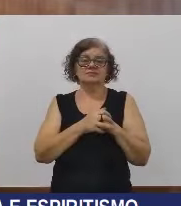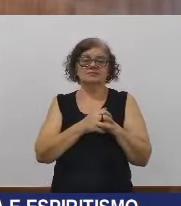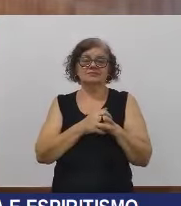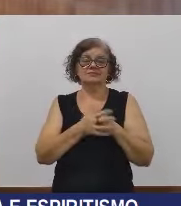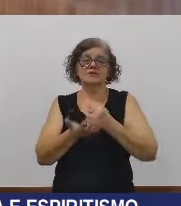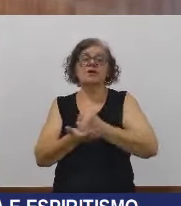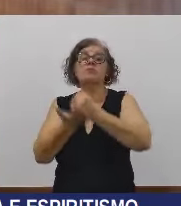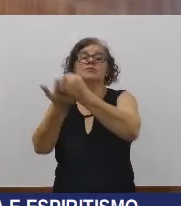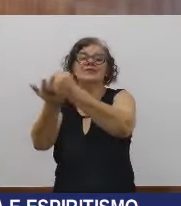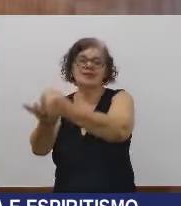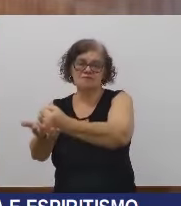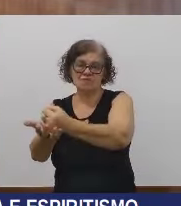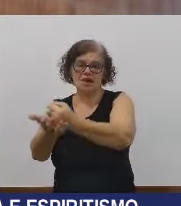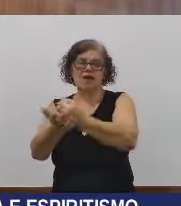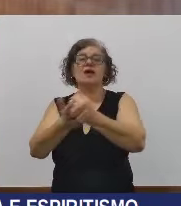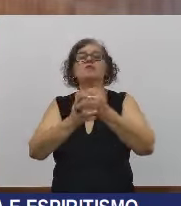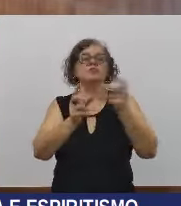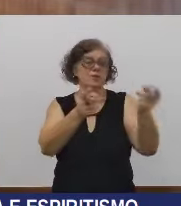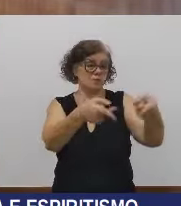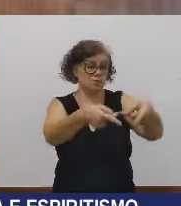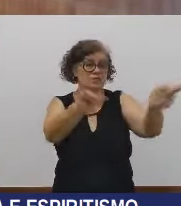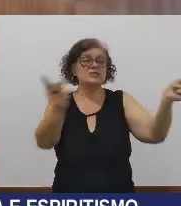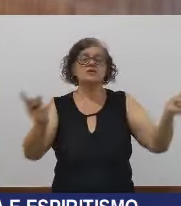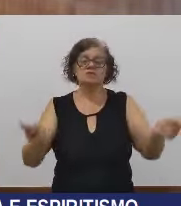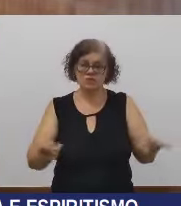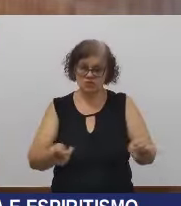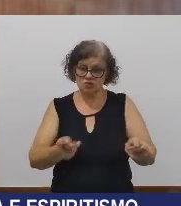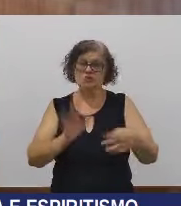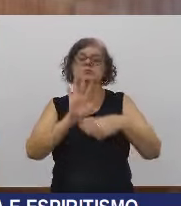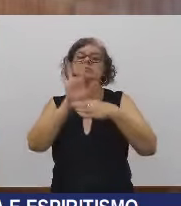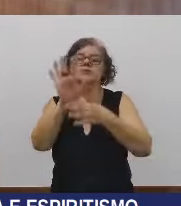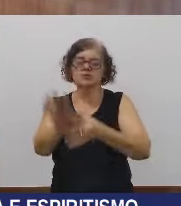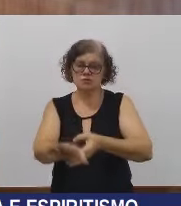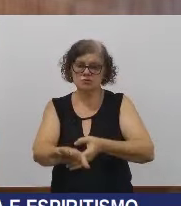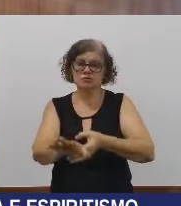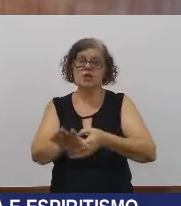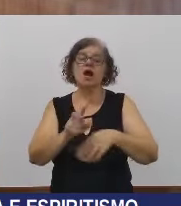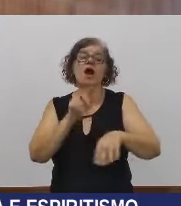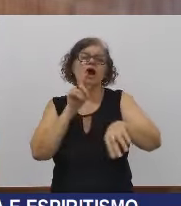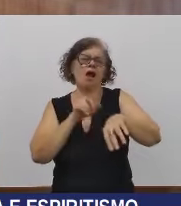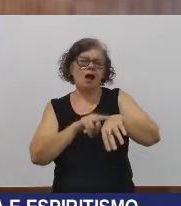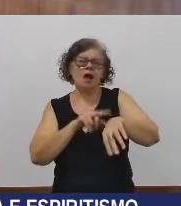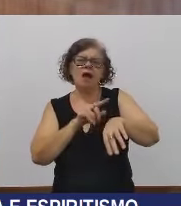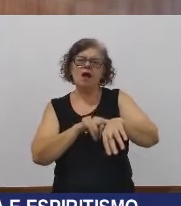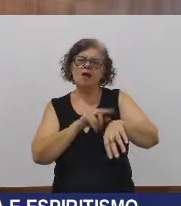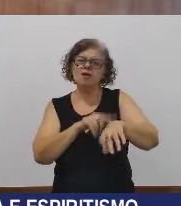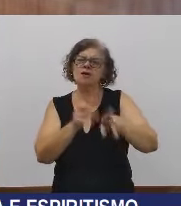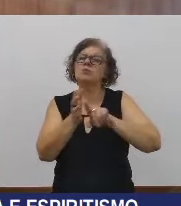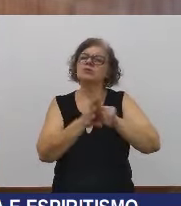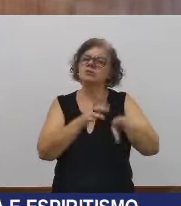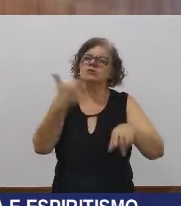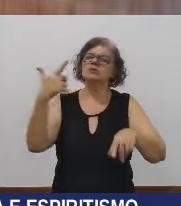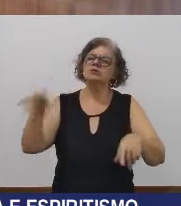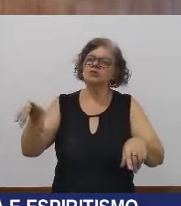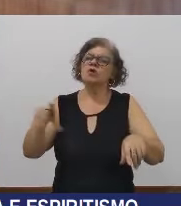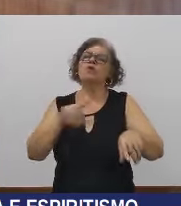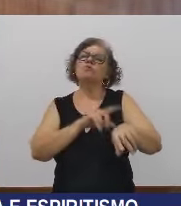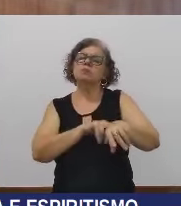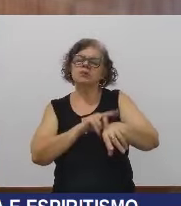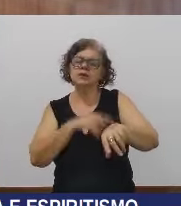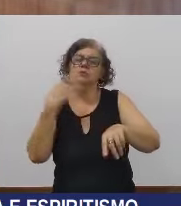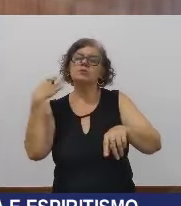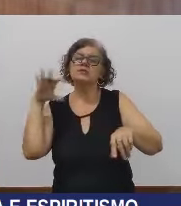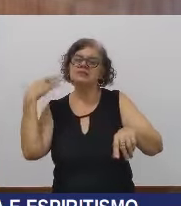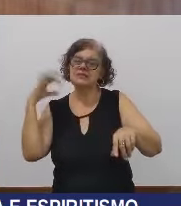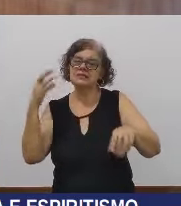Mas a gente não leva para um bazar do Joana, para alguma coisa que a gente possa fazer. Então onde está o tempo que a